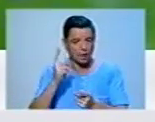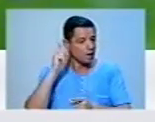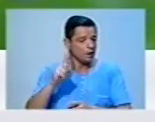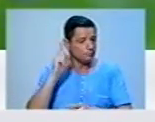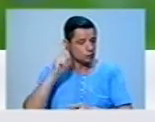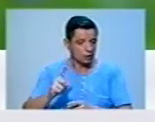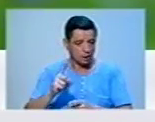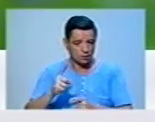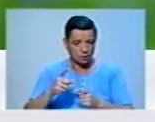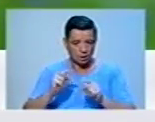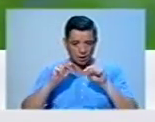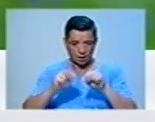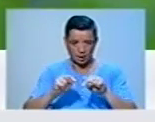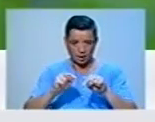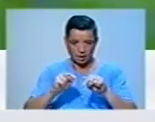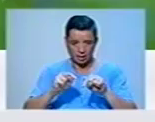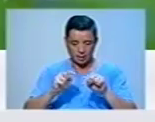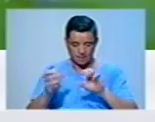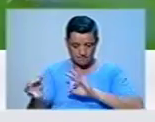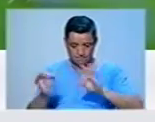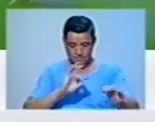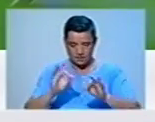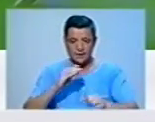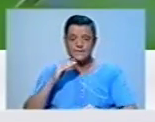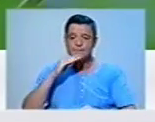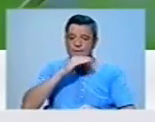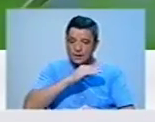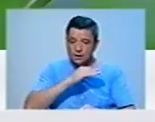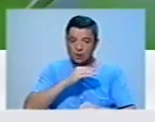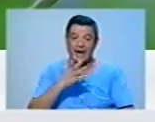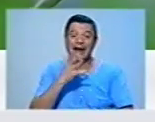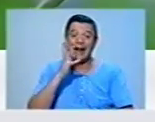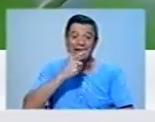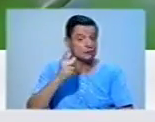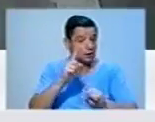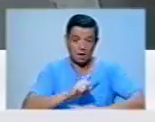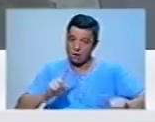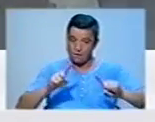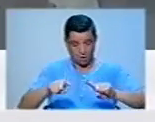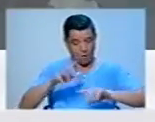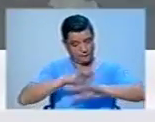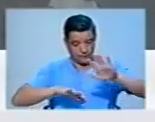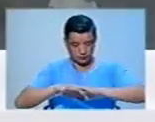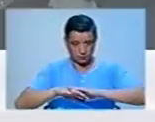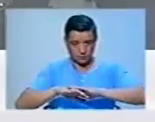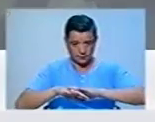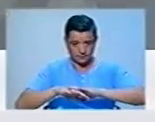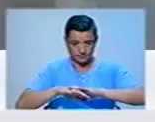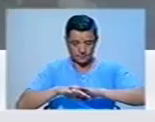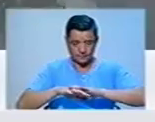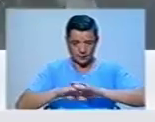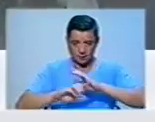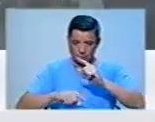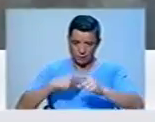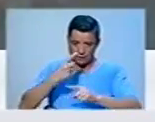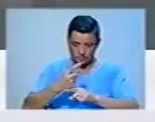que o recheio já esteja frio, não utilizarmos o recheio quente. Portanto, agora vamos fazê-lo. Entretanto, temos que o deixar arrefecer